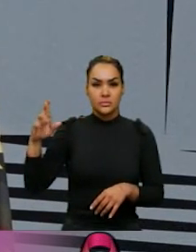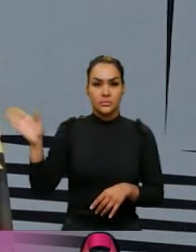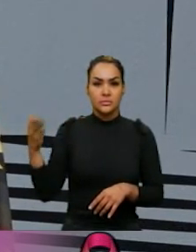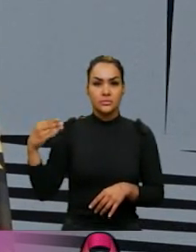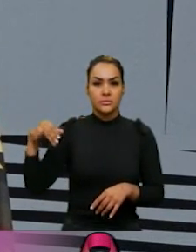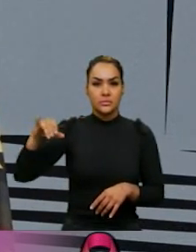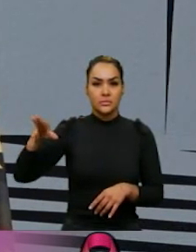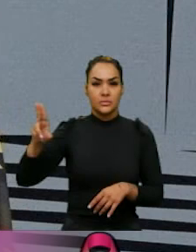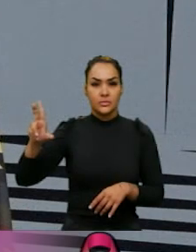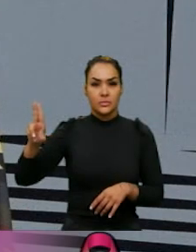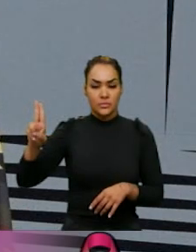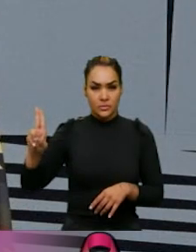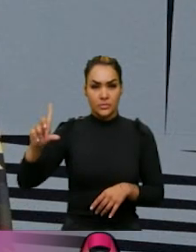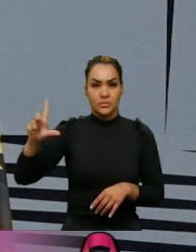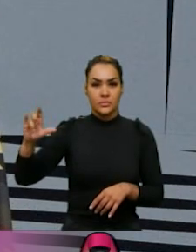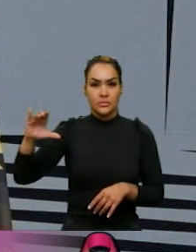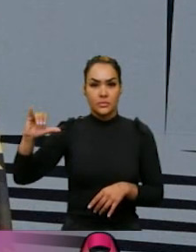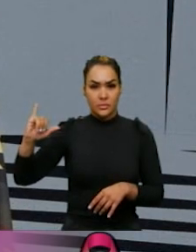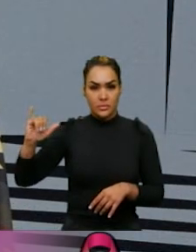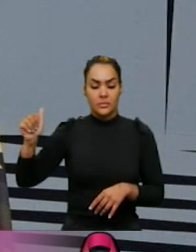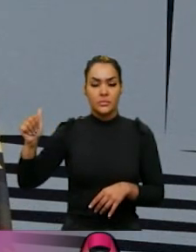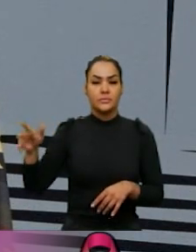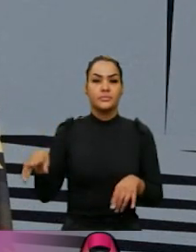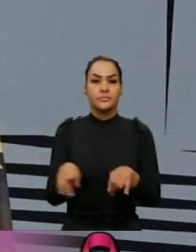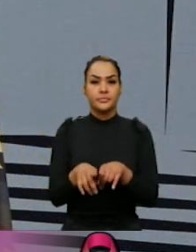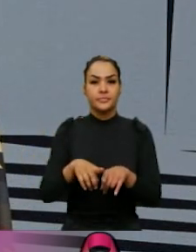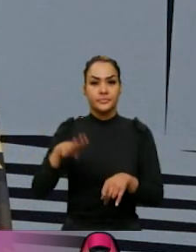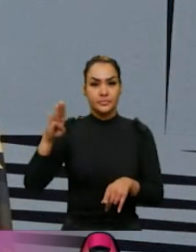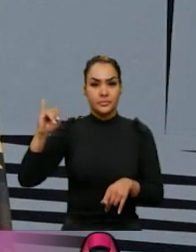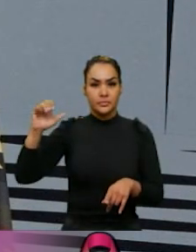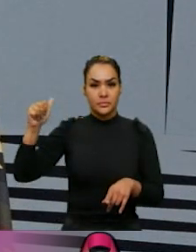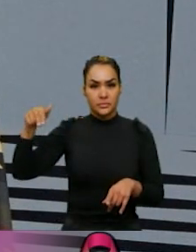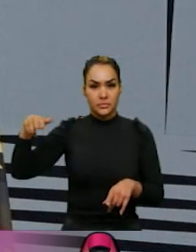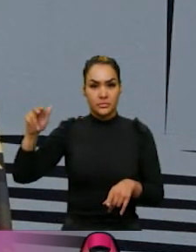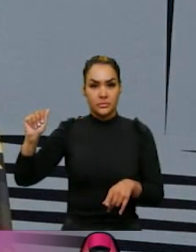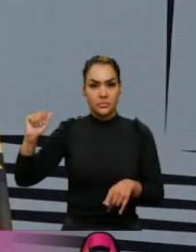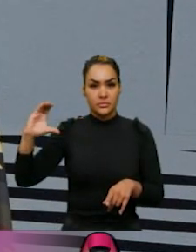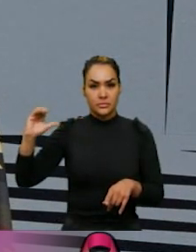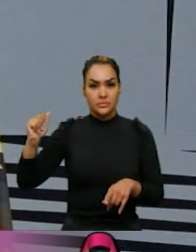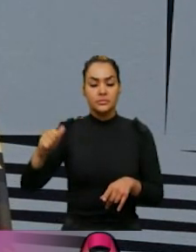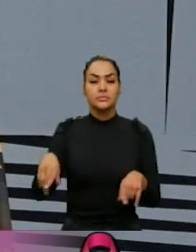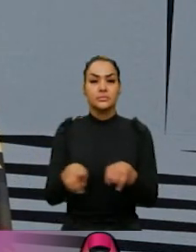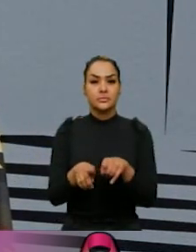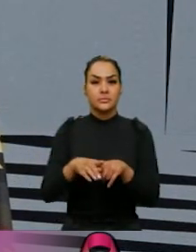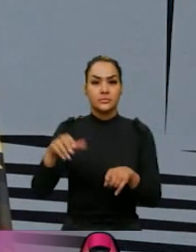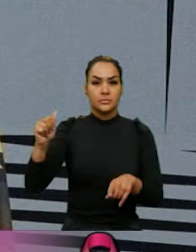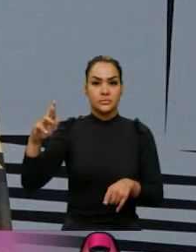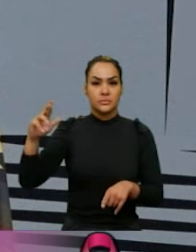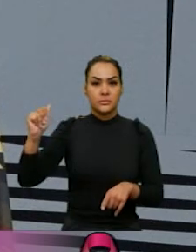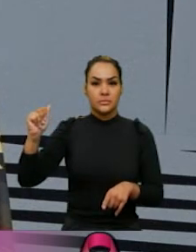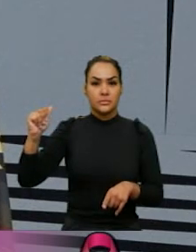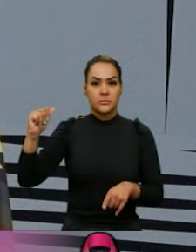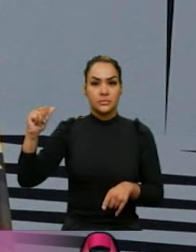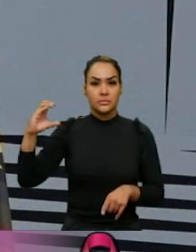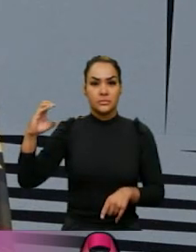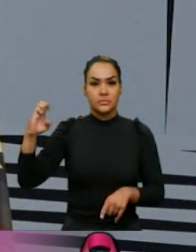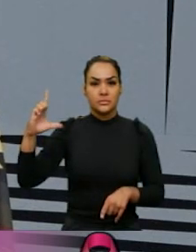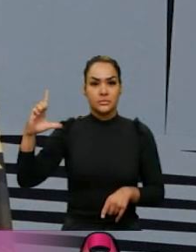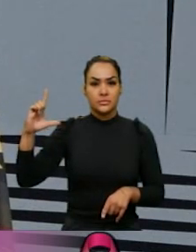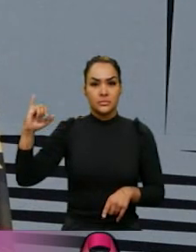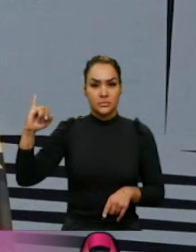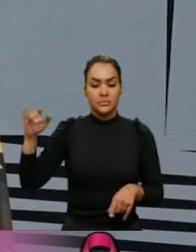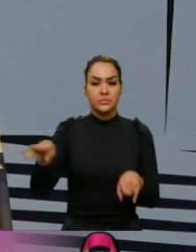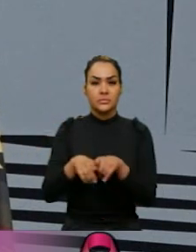Giacomini, Bianca Toshio Giacomini, Araceli Gardim Disposti, Valdir Macedo,